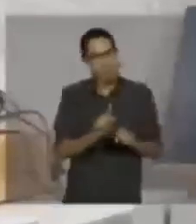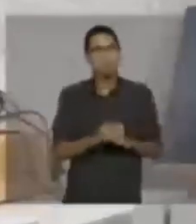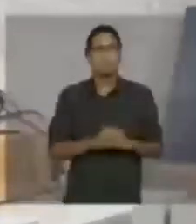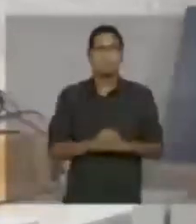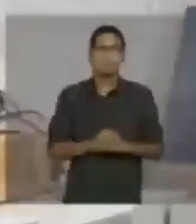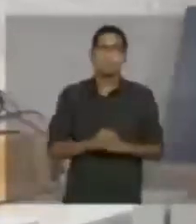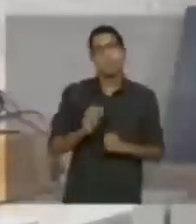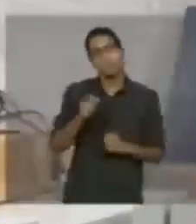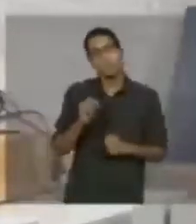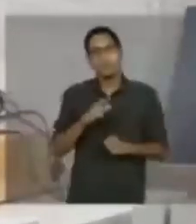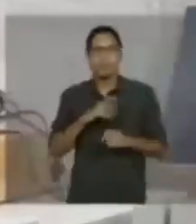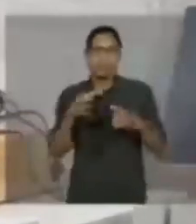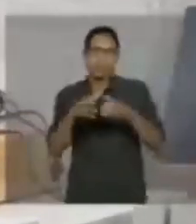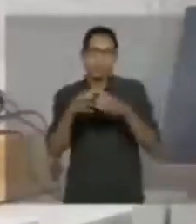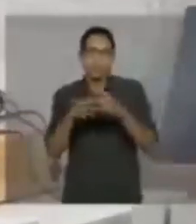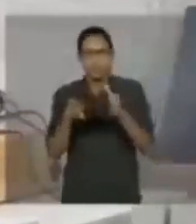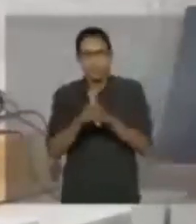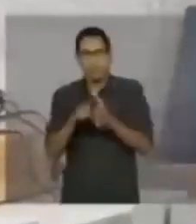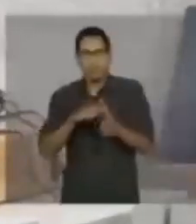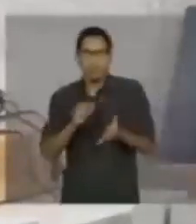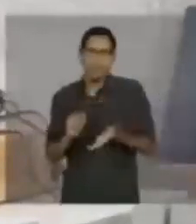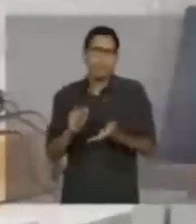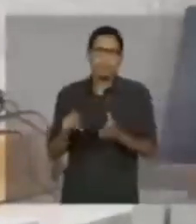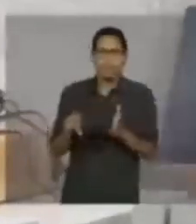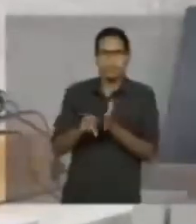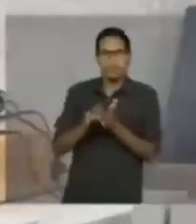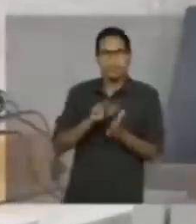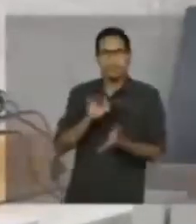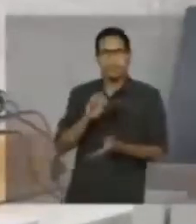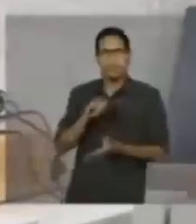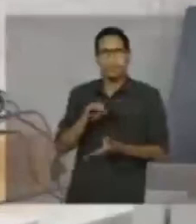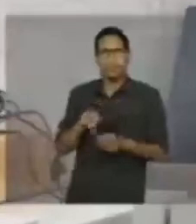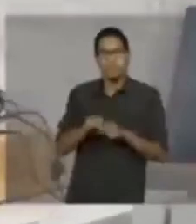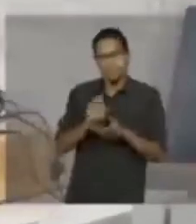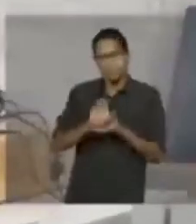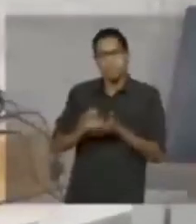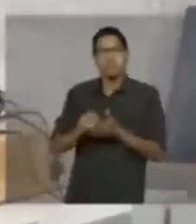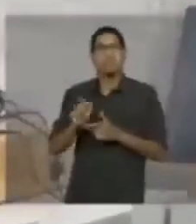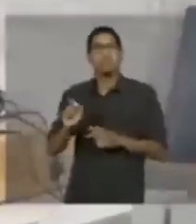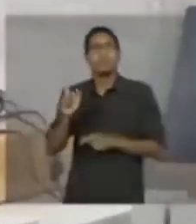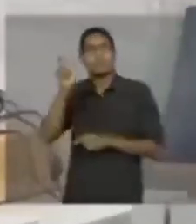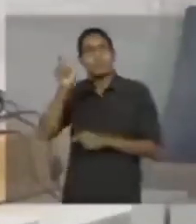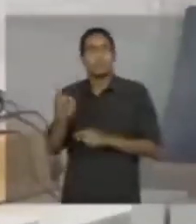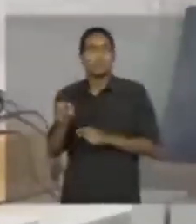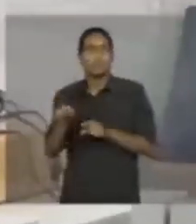você tem um grupo contemplado no fomento, de onde são os artistas desse grupo? Ou